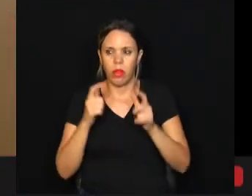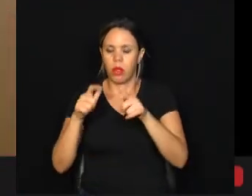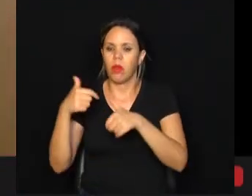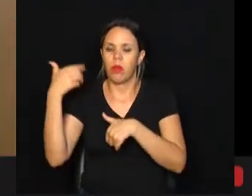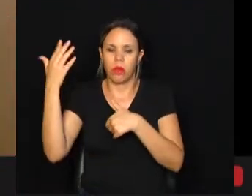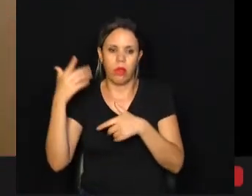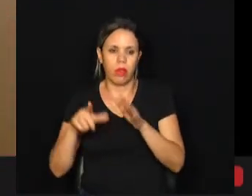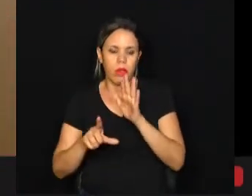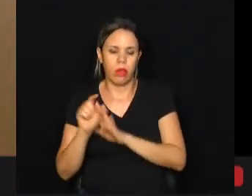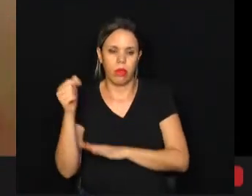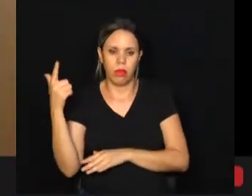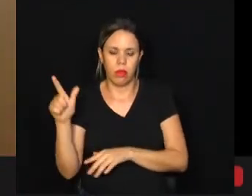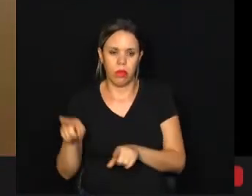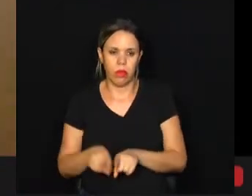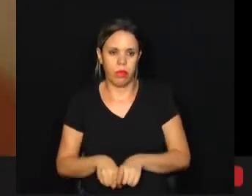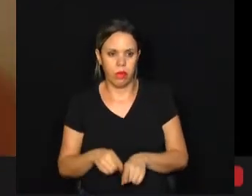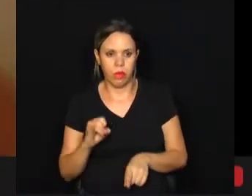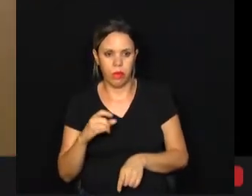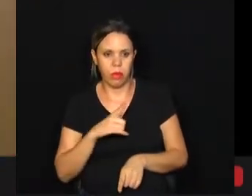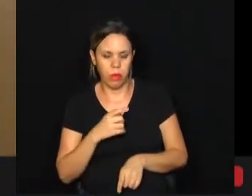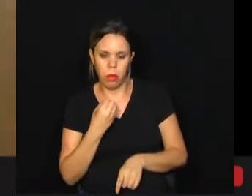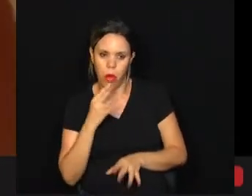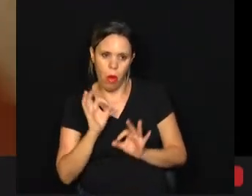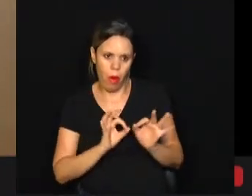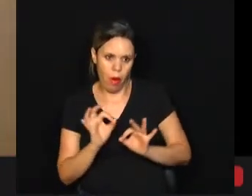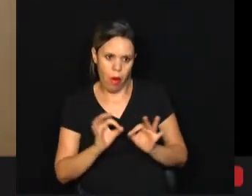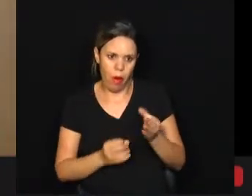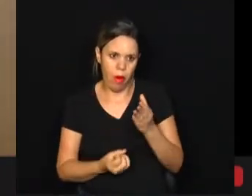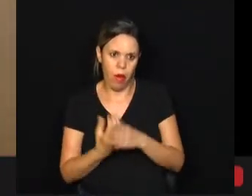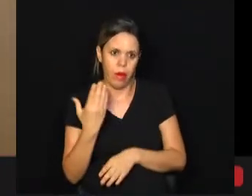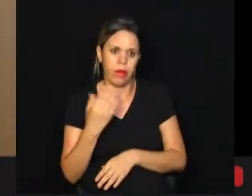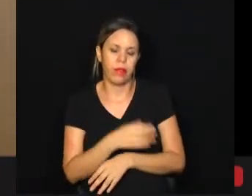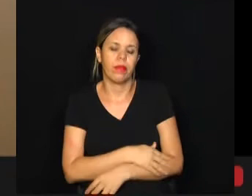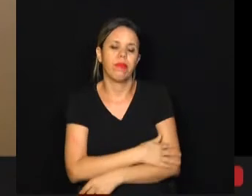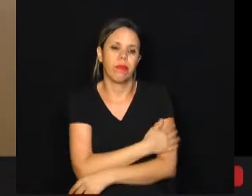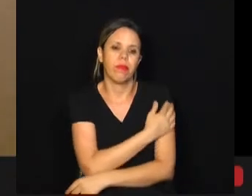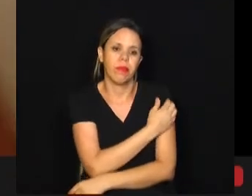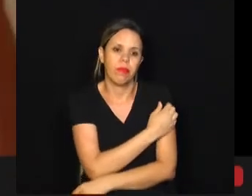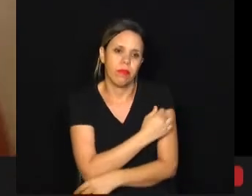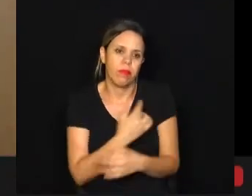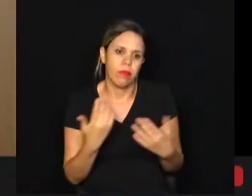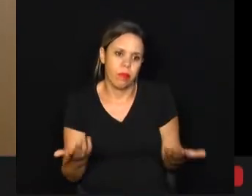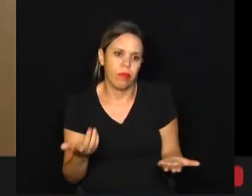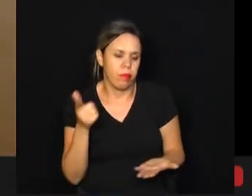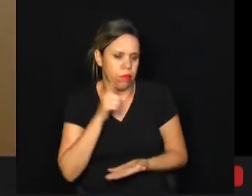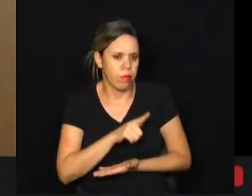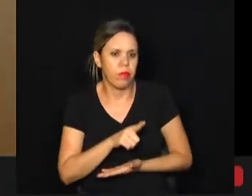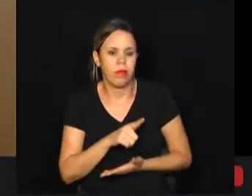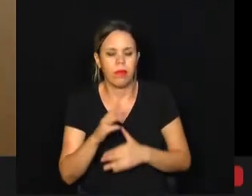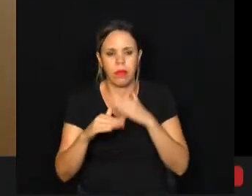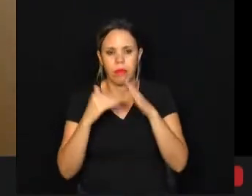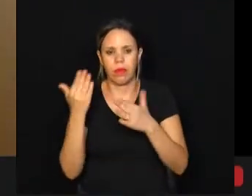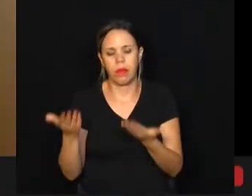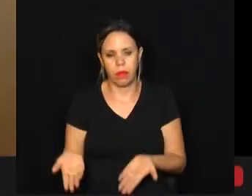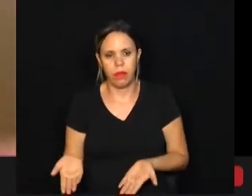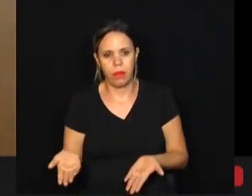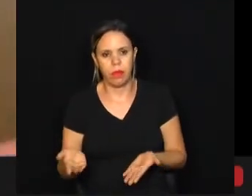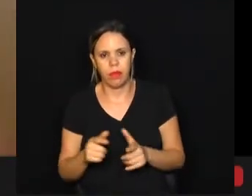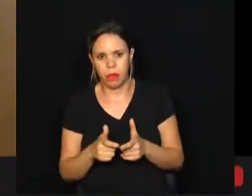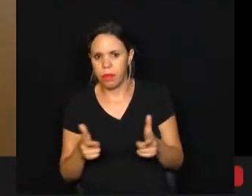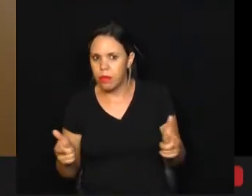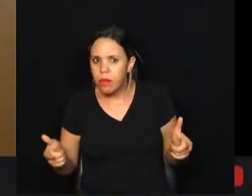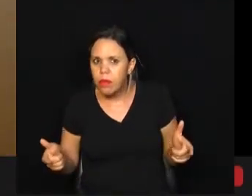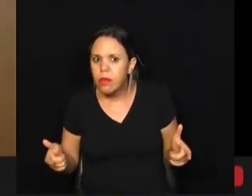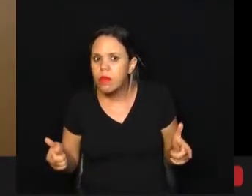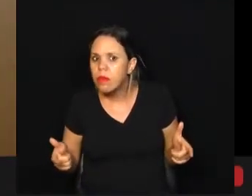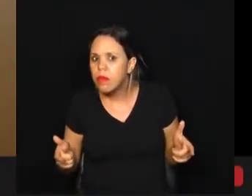lugares. Se a gente tiver uma boa organização e criar meios, a gente consegue desenvolver isso aqui. Isso aqui vai crescer de